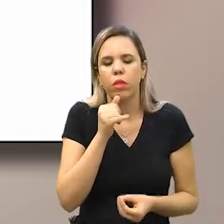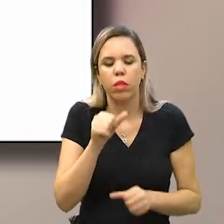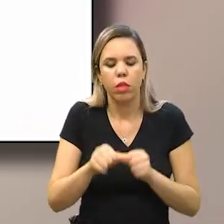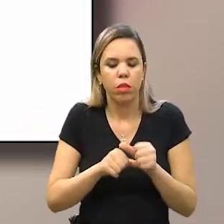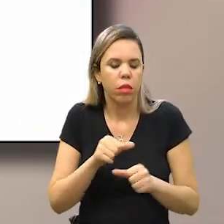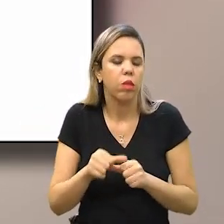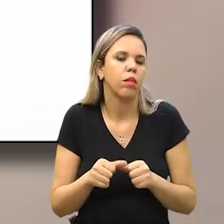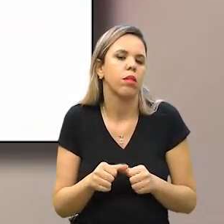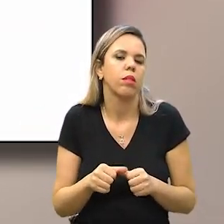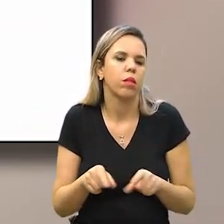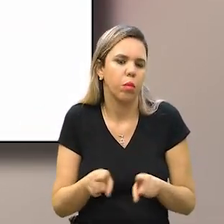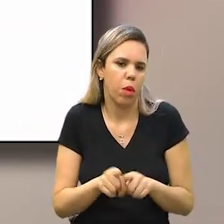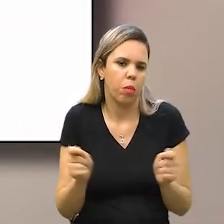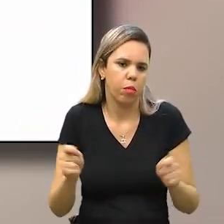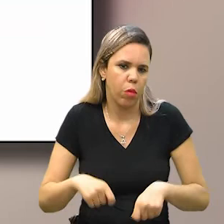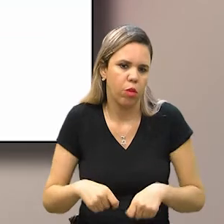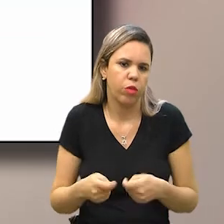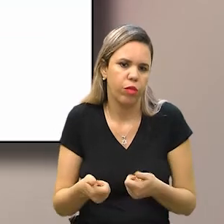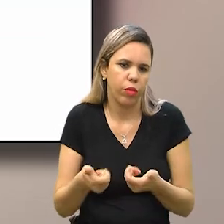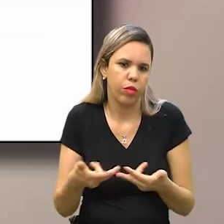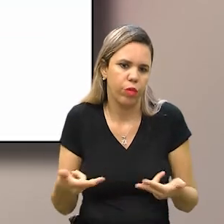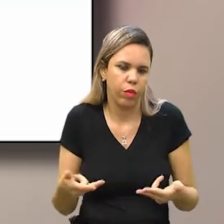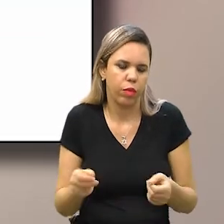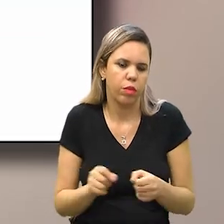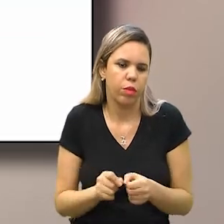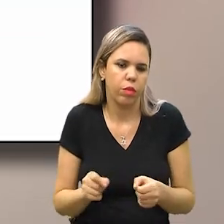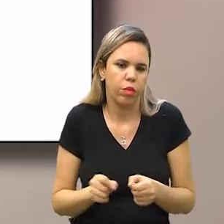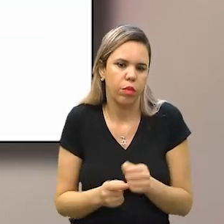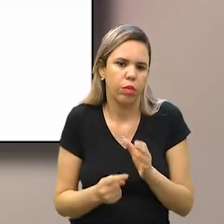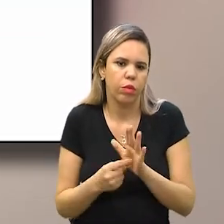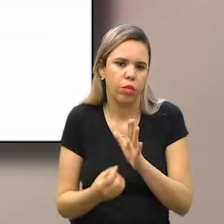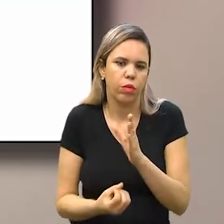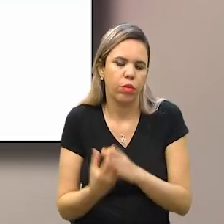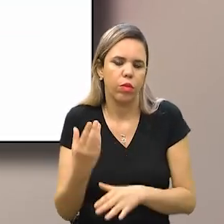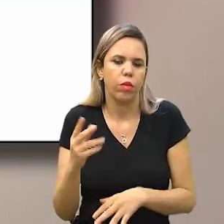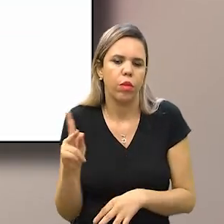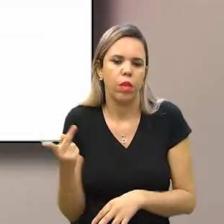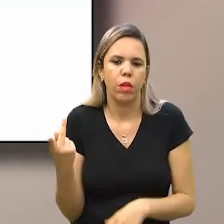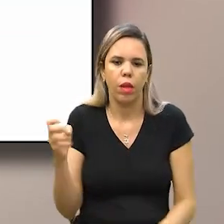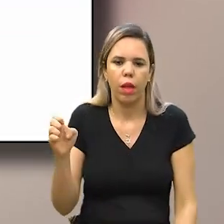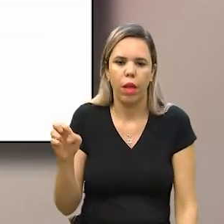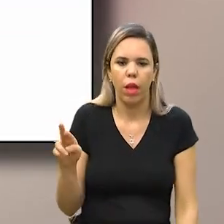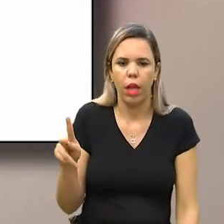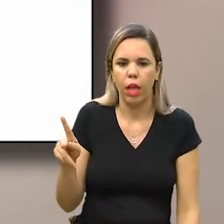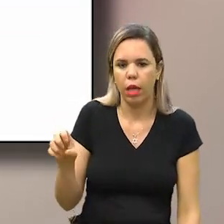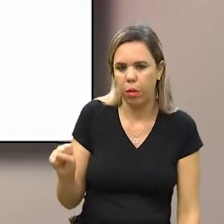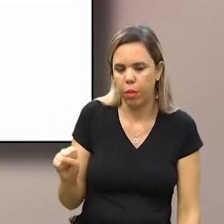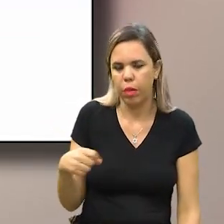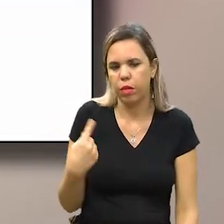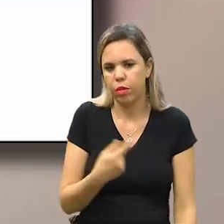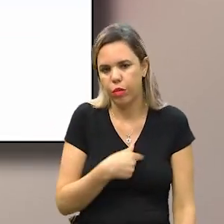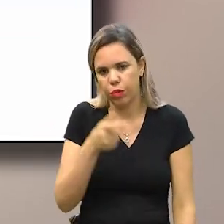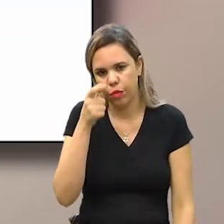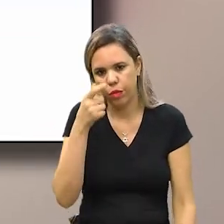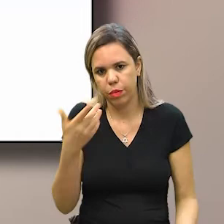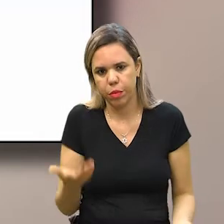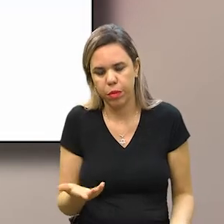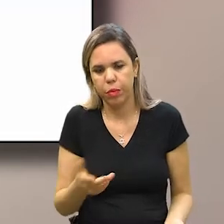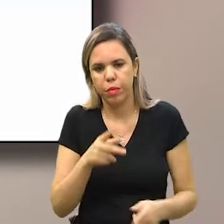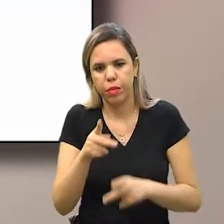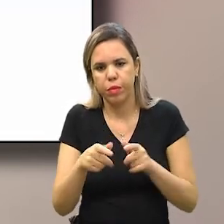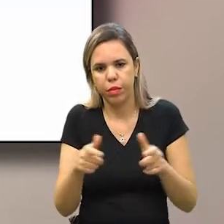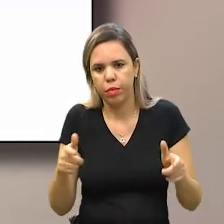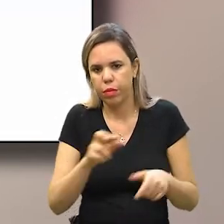à alteração da imunidade, ele também pode favorecer ao aparecimento do herpes zoster. Então, quando a gente vê